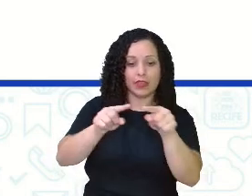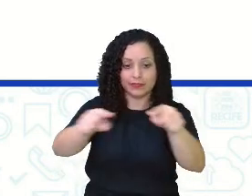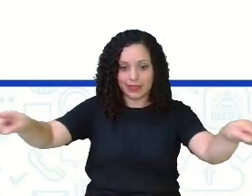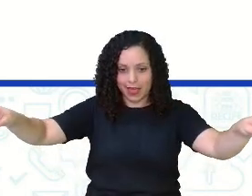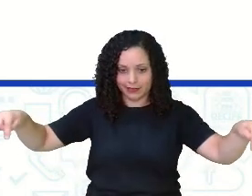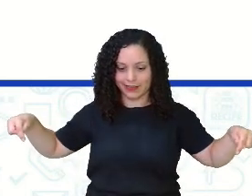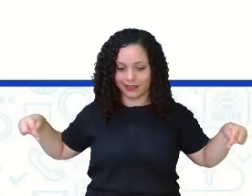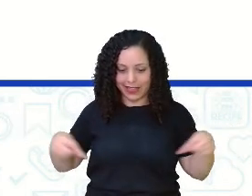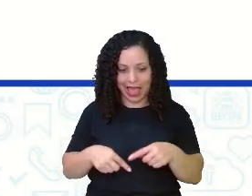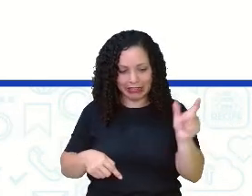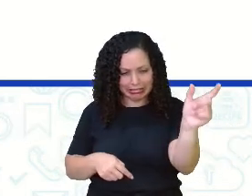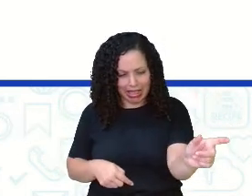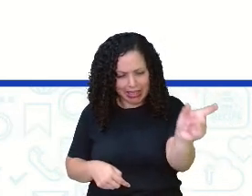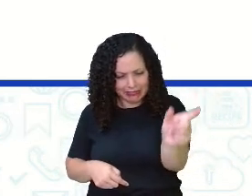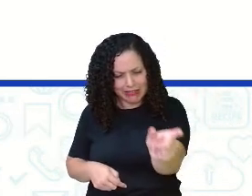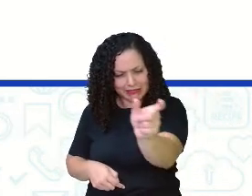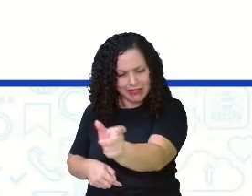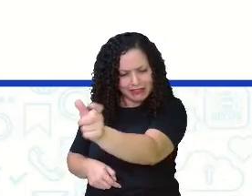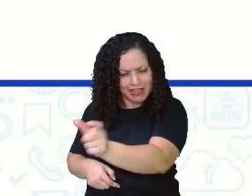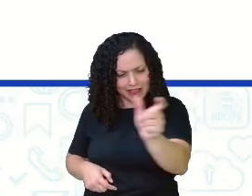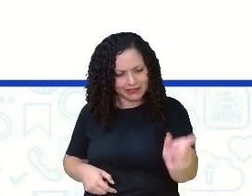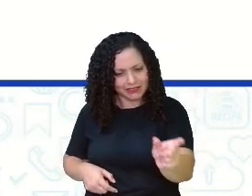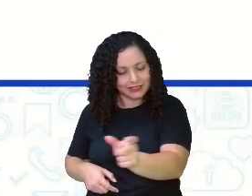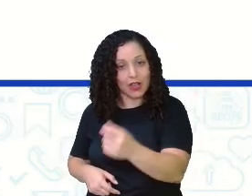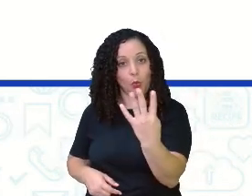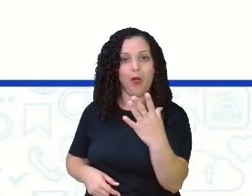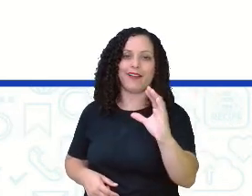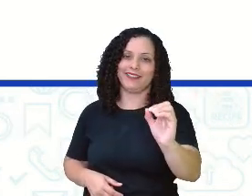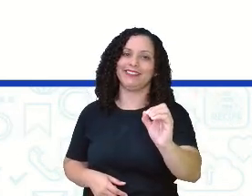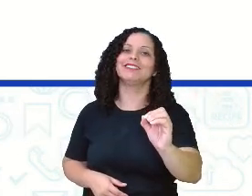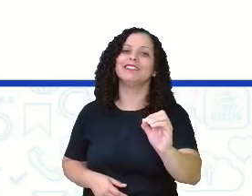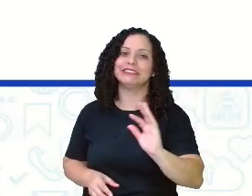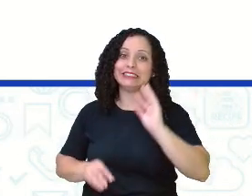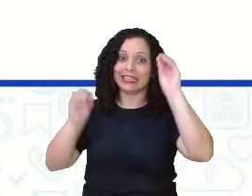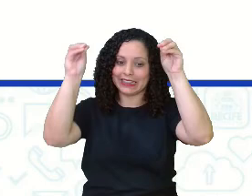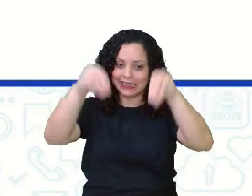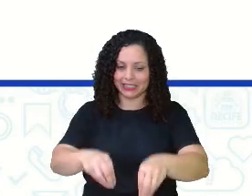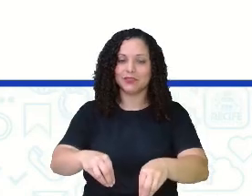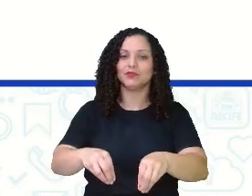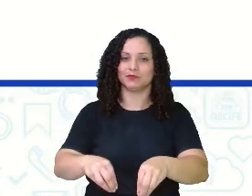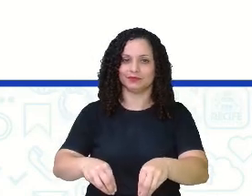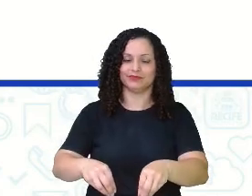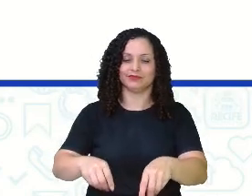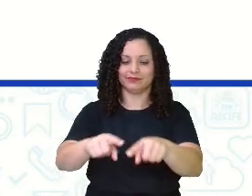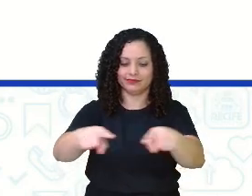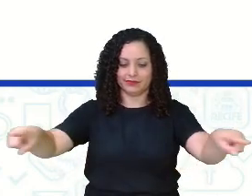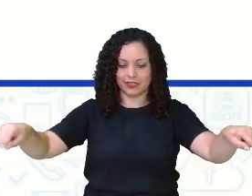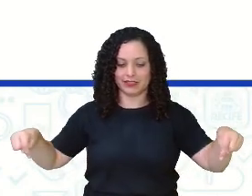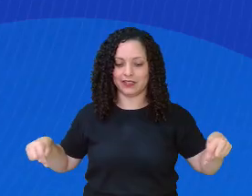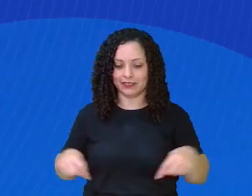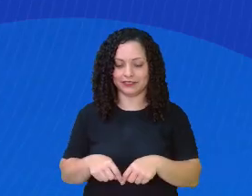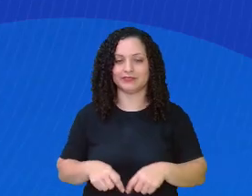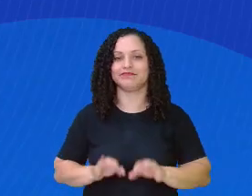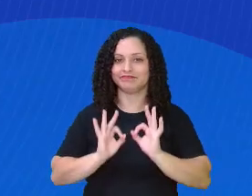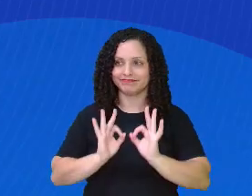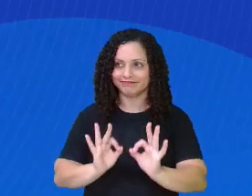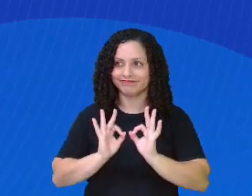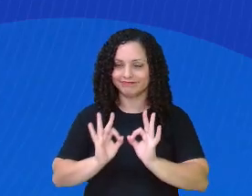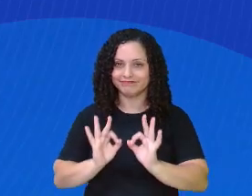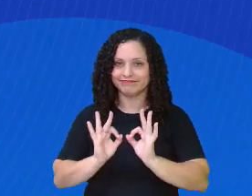São 40 cubinhos. Olha aí. Então cabe 40 cubinhos dentro dessa caixa maior. Certo aí, meus